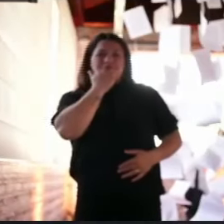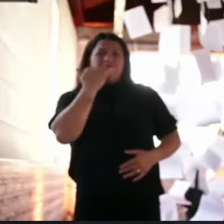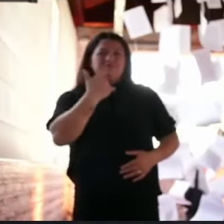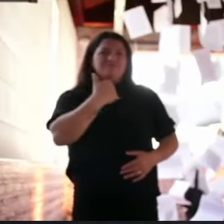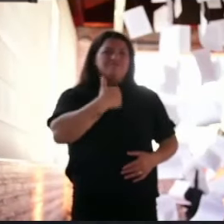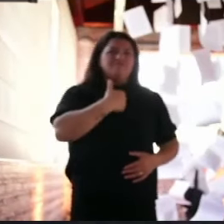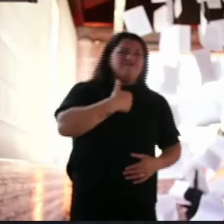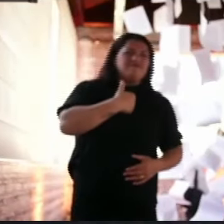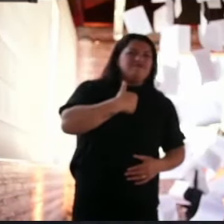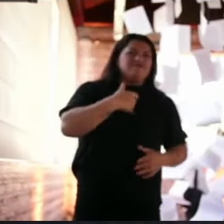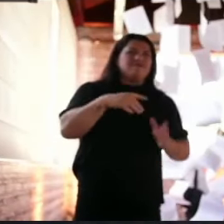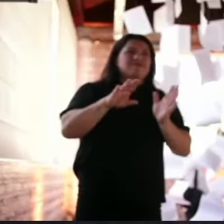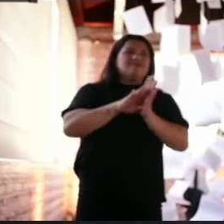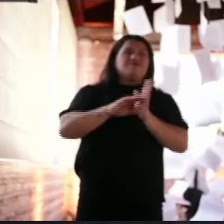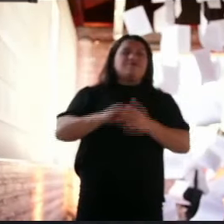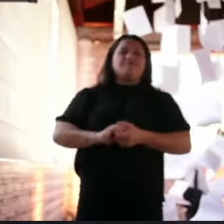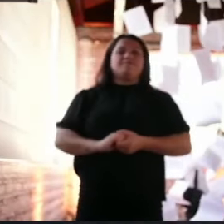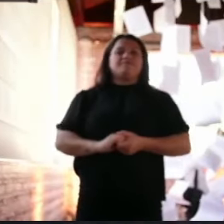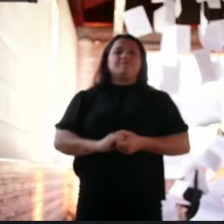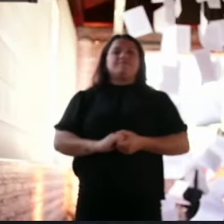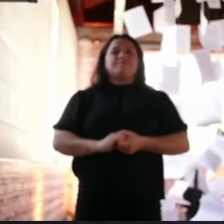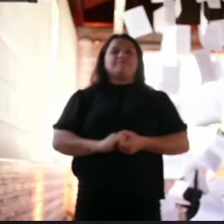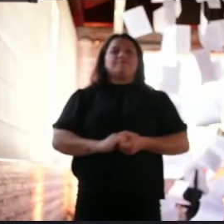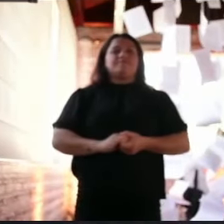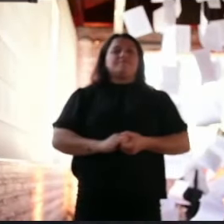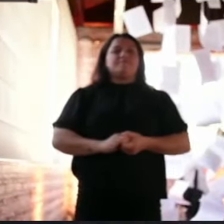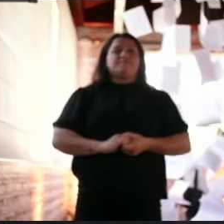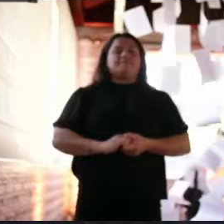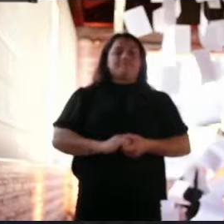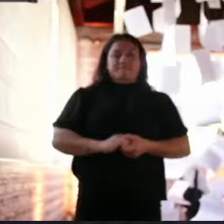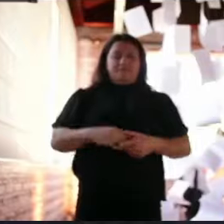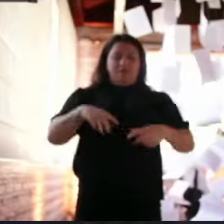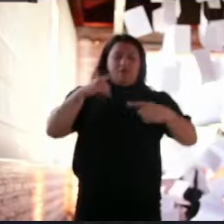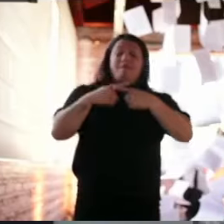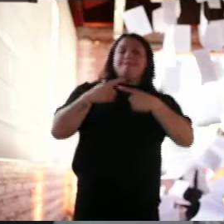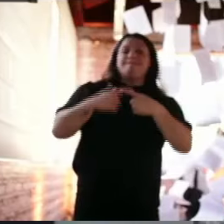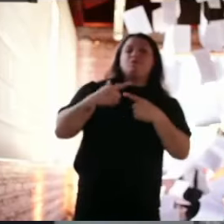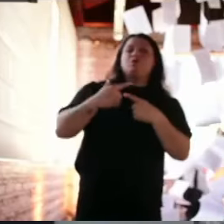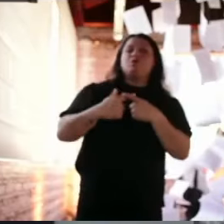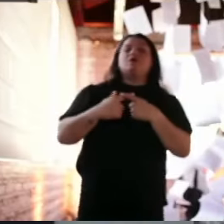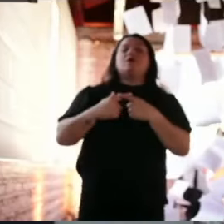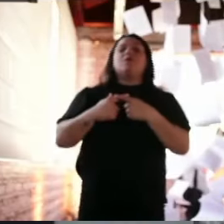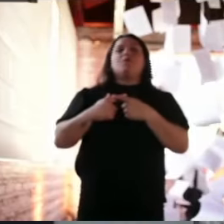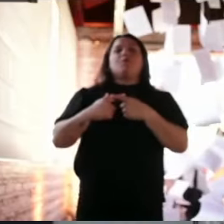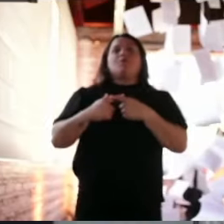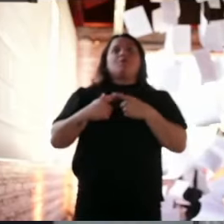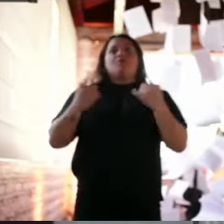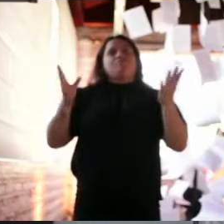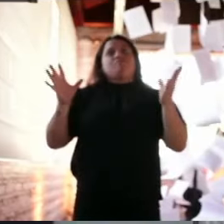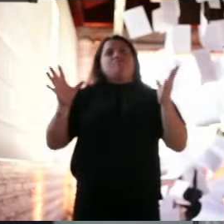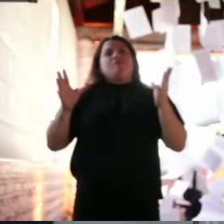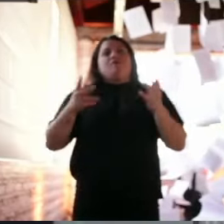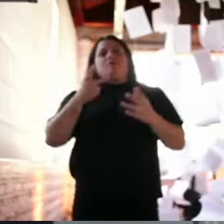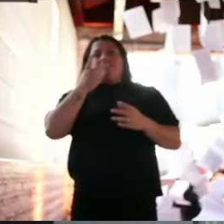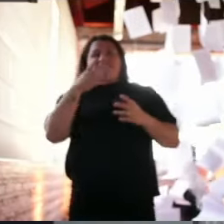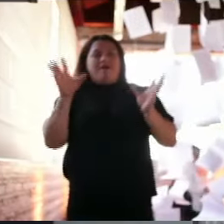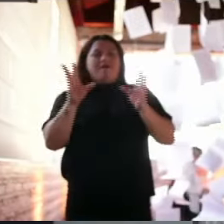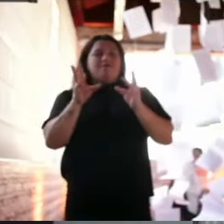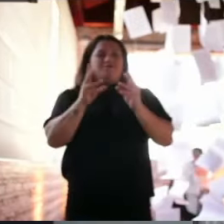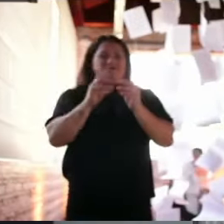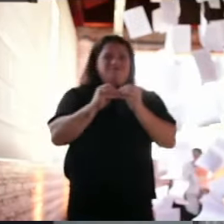avisar e que tinham chegado perdão porque o que eu vou chegar né de uma forma bem radical embora